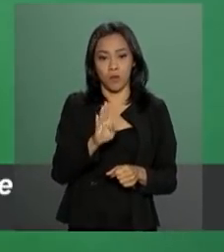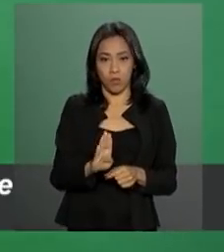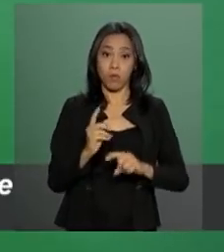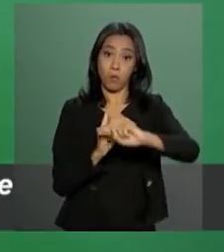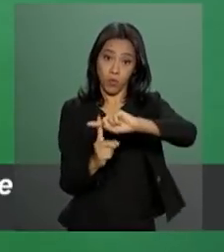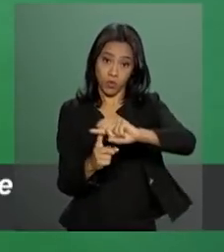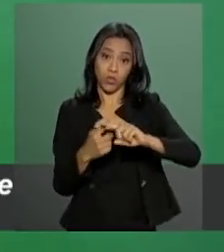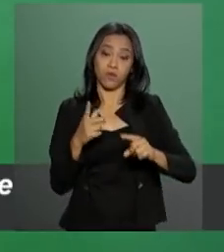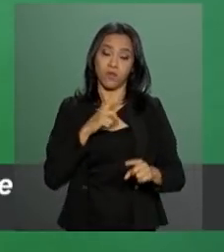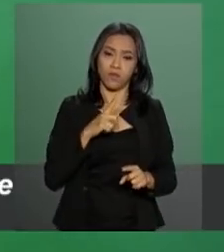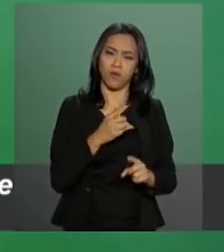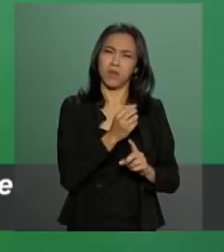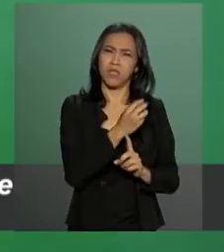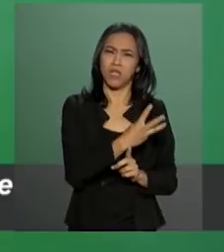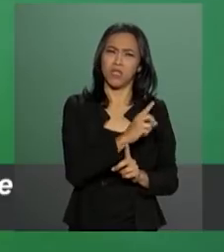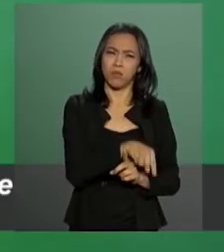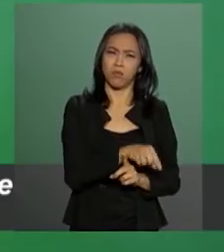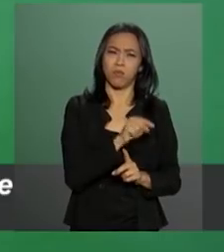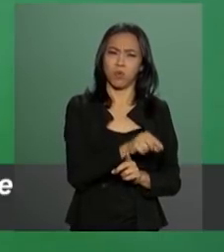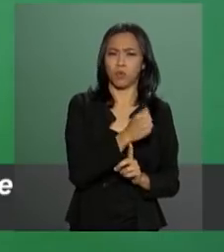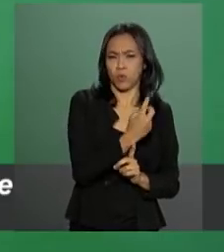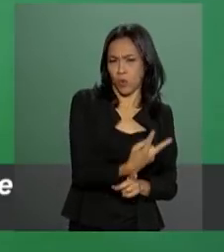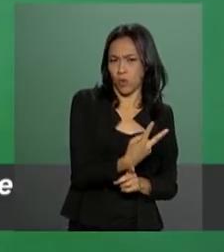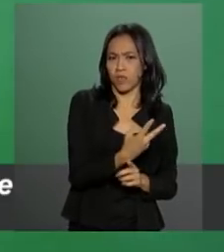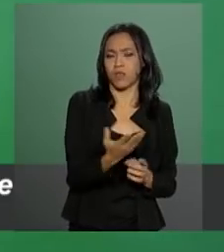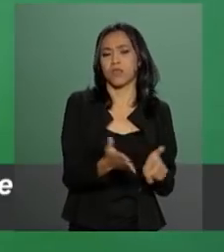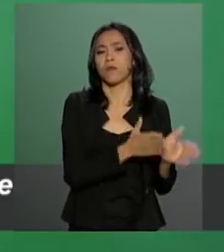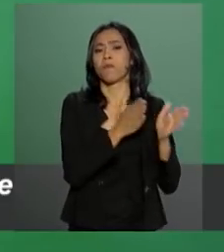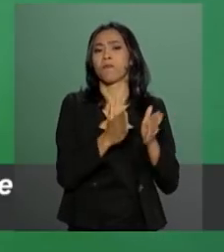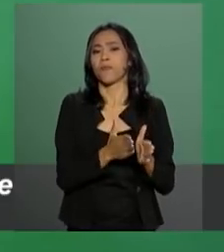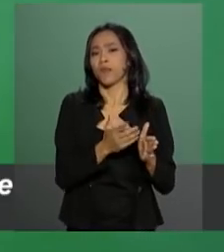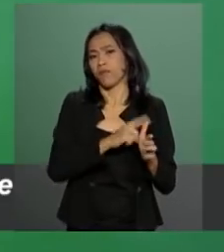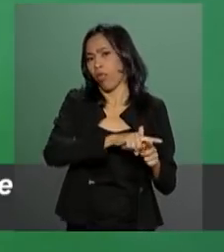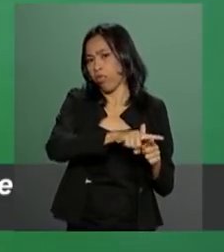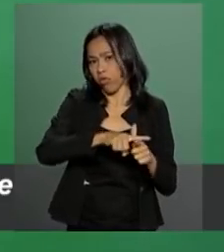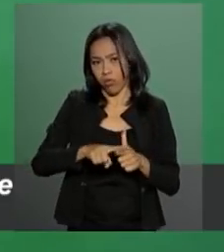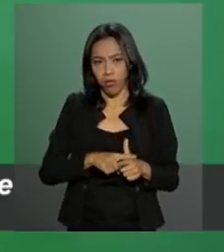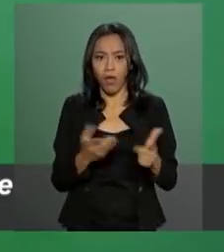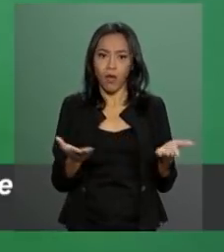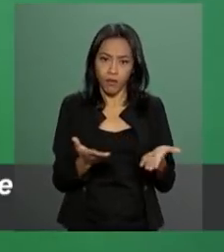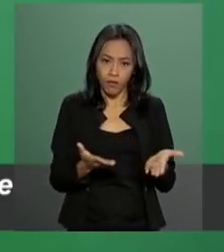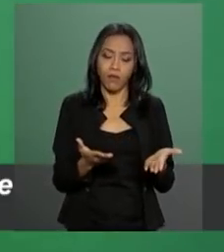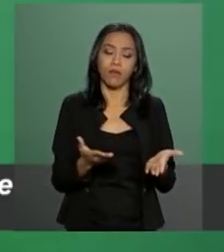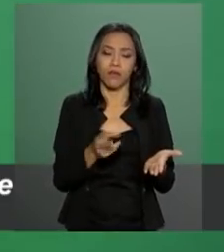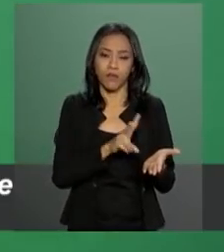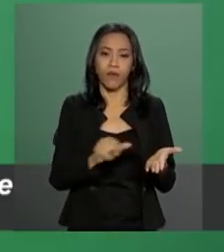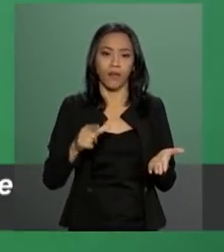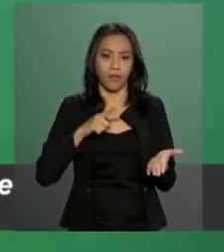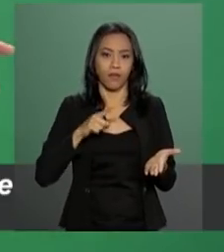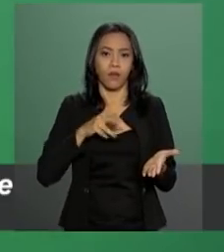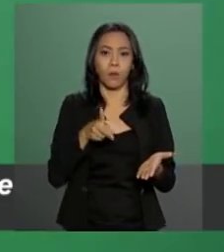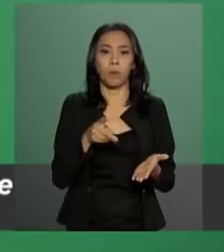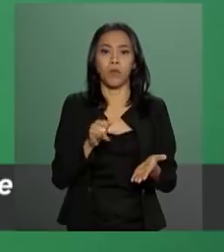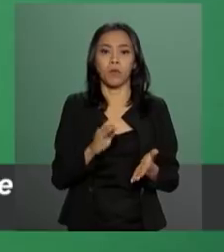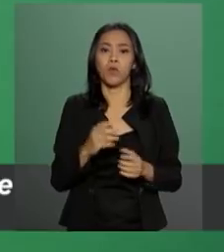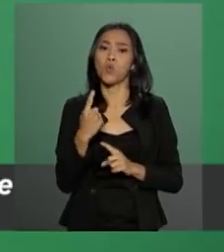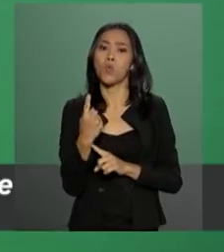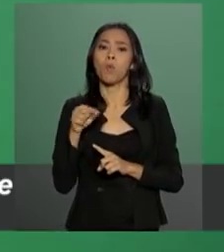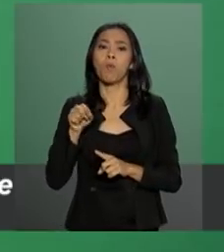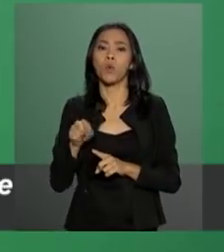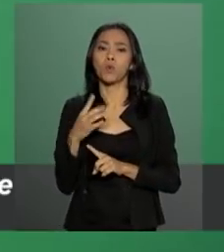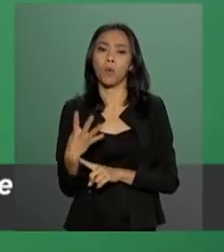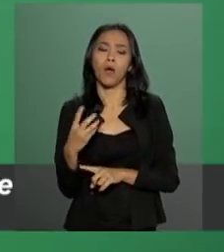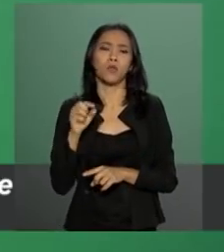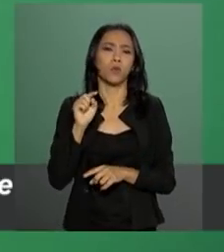pib positivo de cerca de 33 pontos dois mais problemas nos mais variados estão a indicar que teremos um pib de 1.4